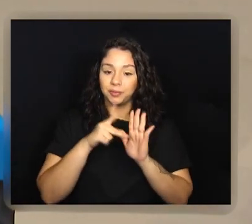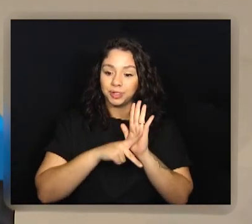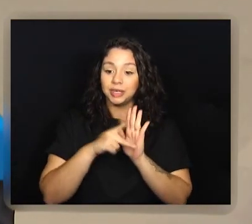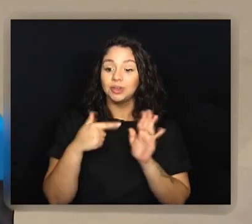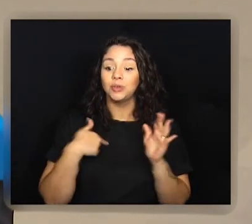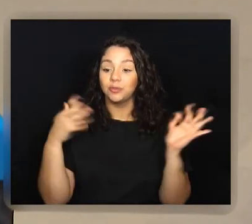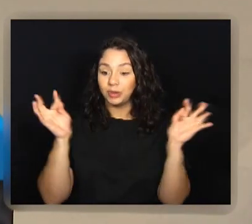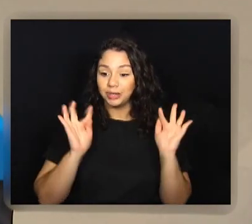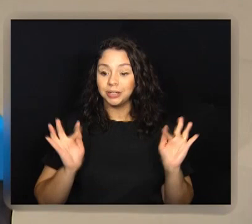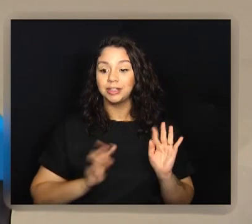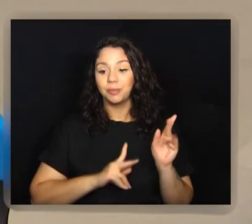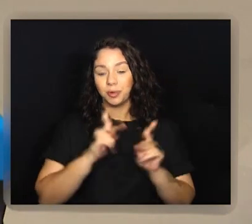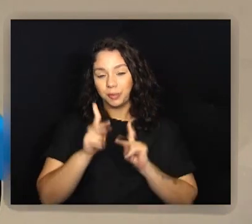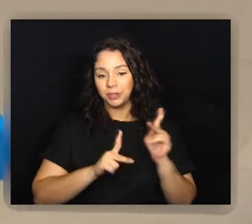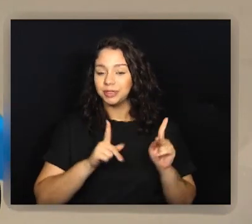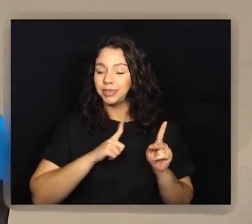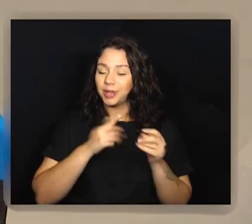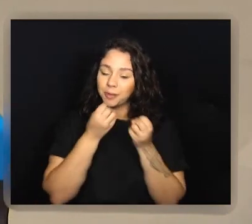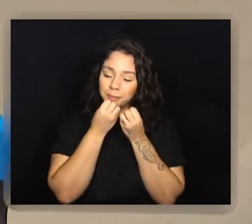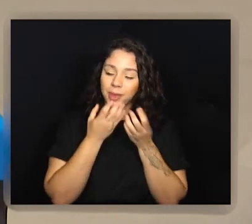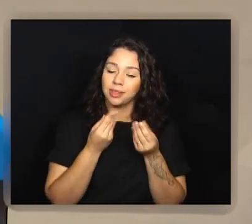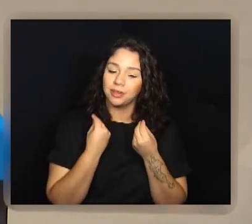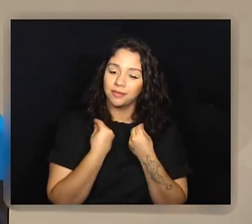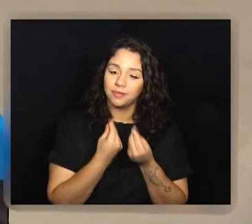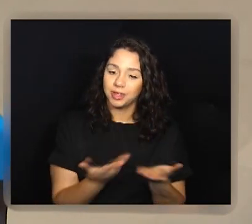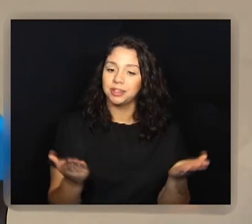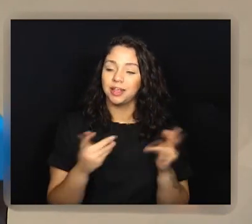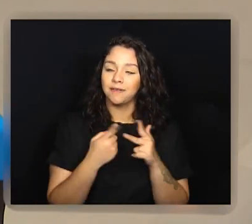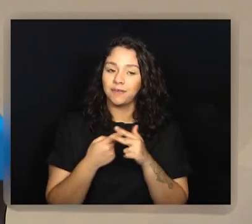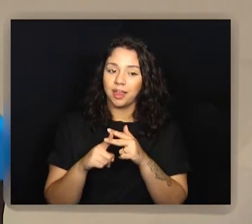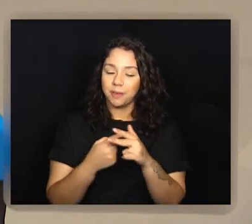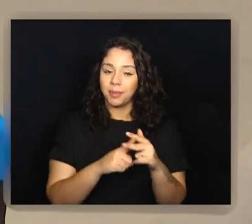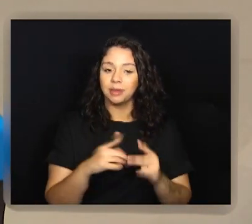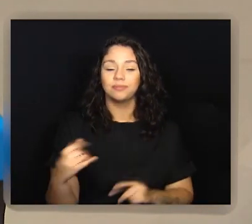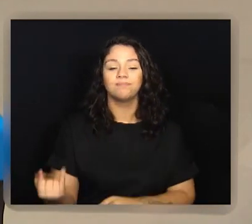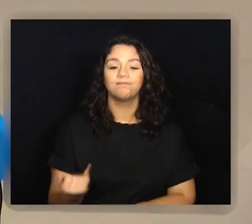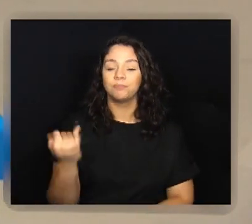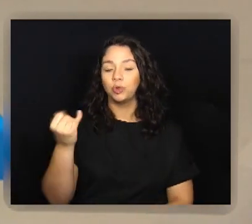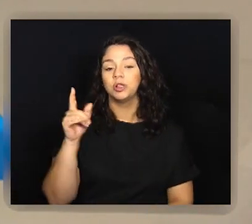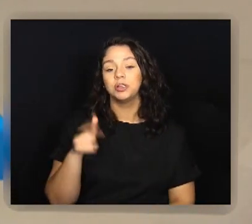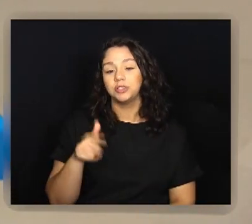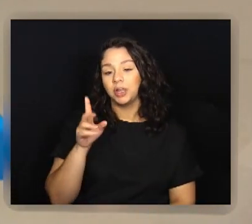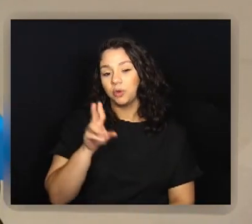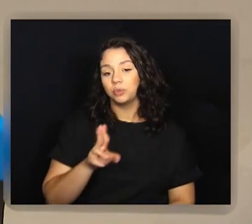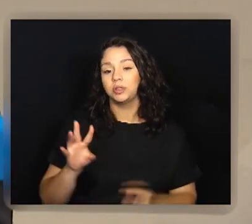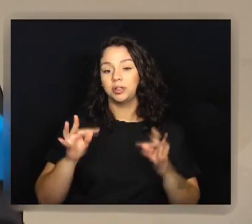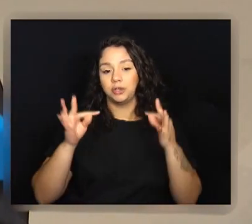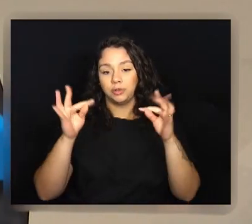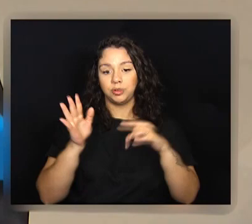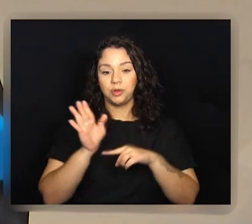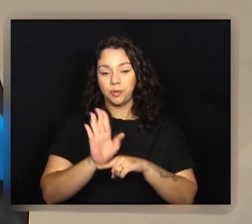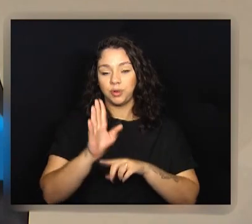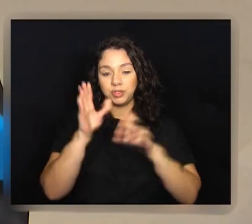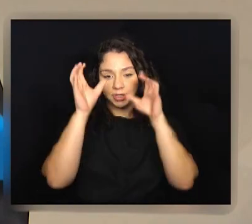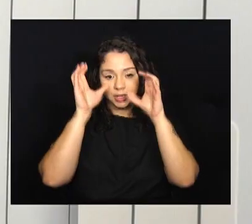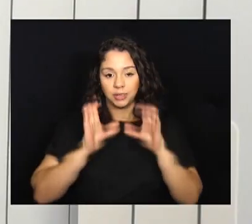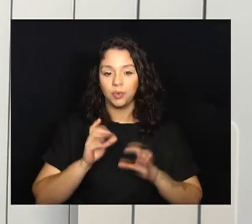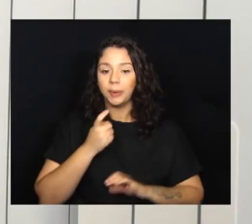que a população vai ser beneficiada com essa importante ferramenta que é usar a tecnologia a favor do cidadão campineiro. Parabéns.